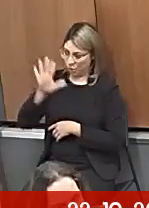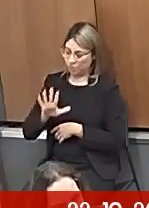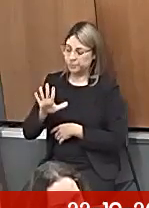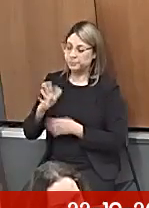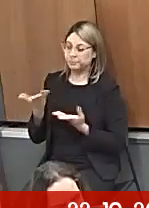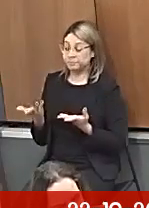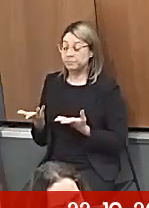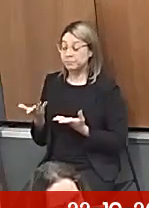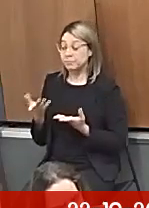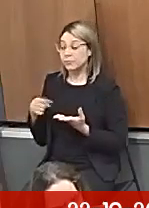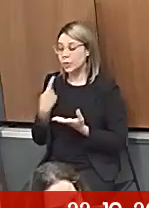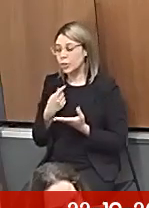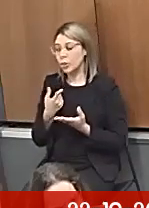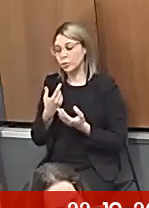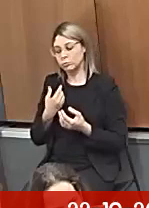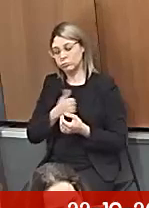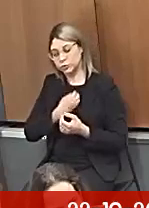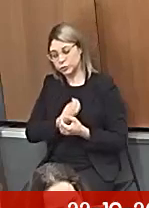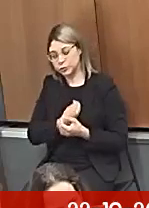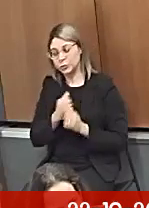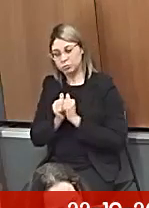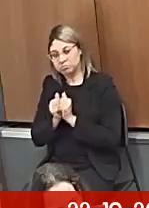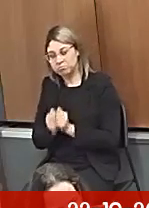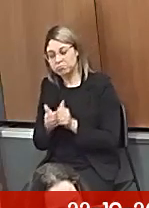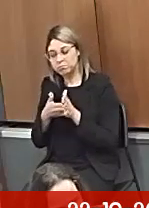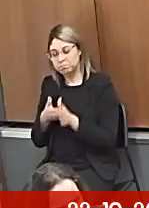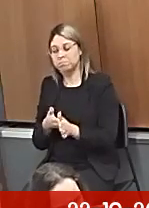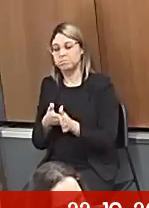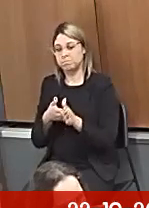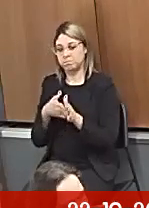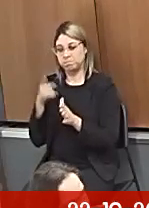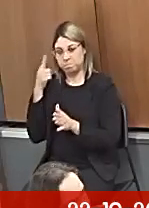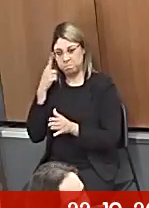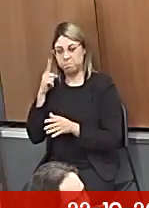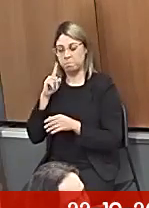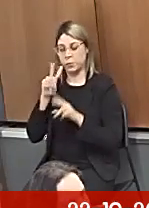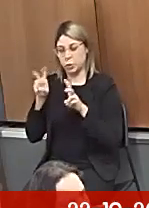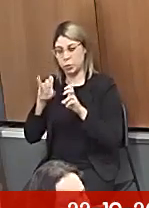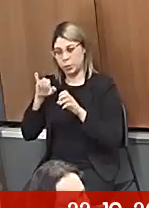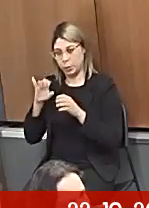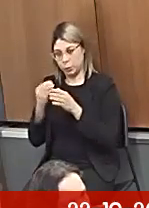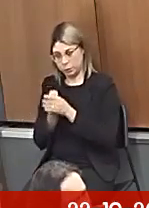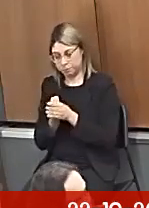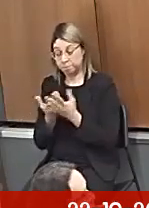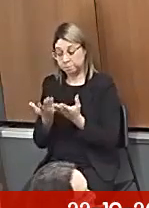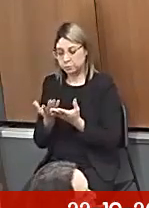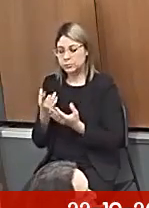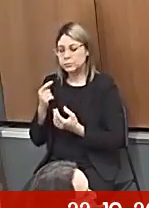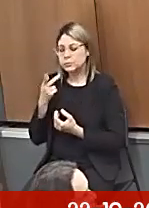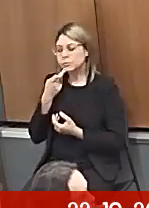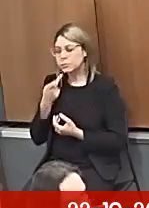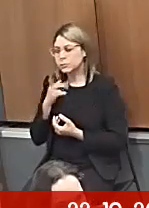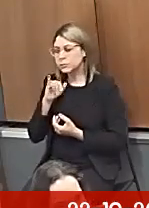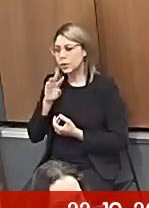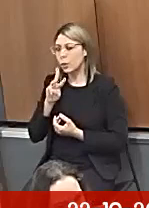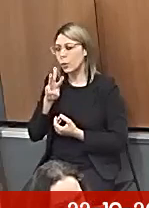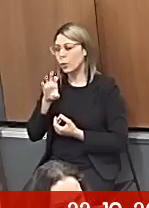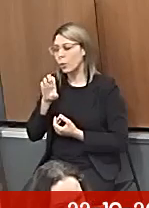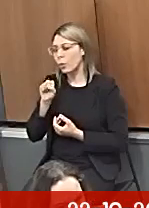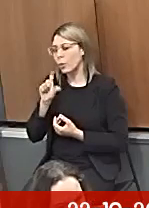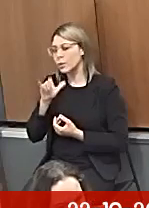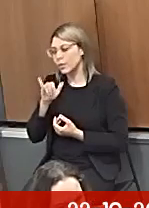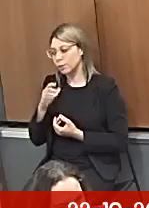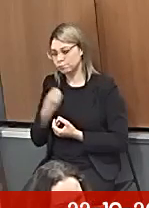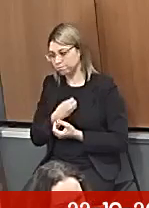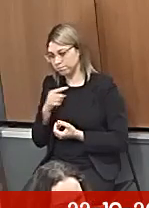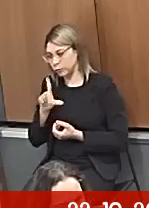caminhamos juntos aí nessa questão da inclusão. Dizer que o Wesley, a fala do Wesley, apesar